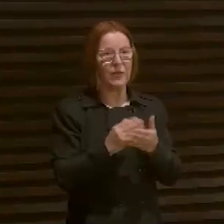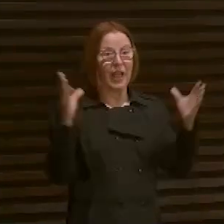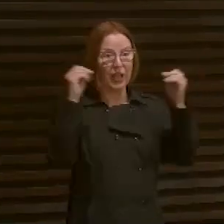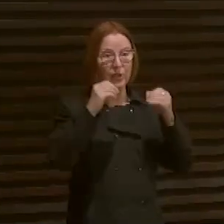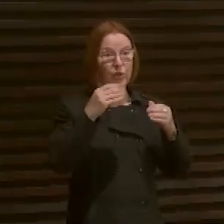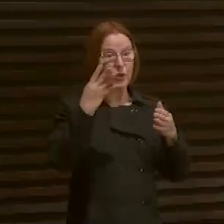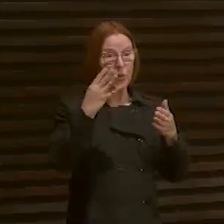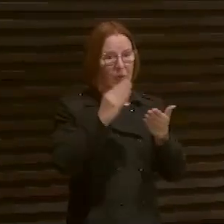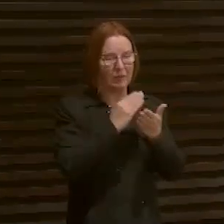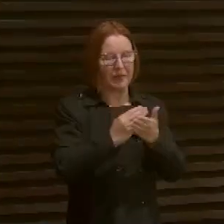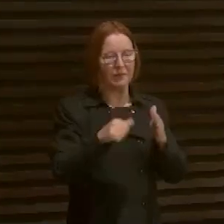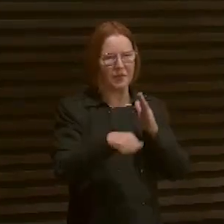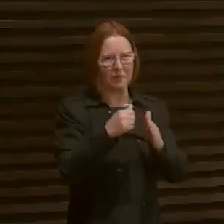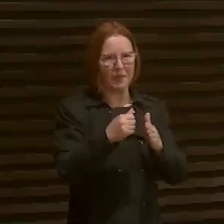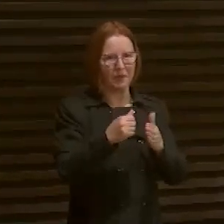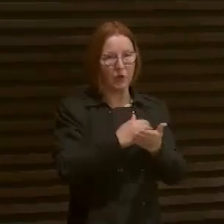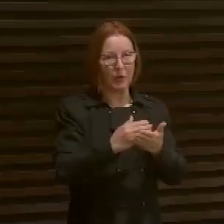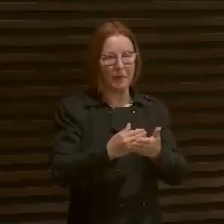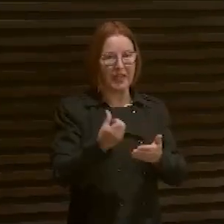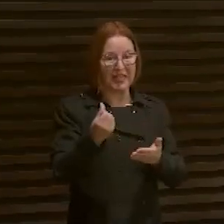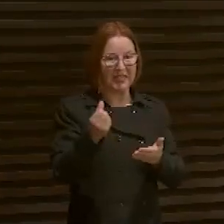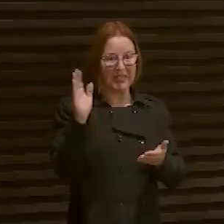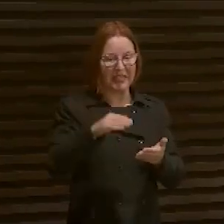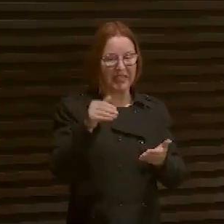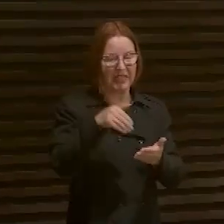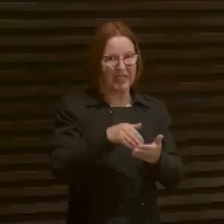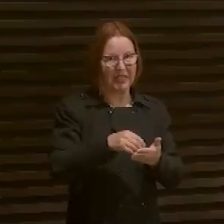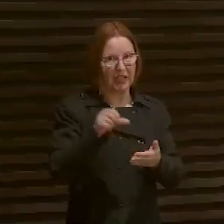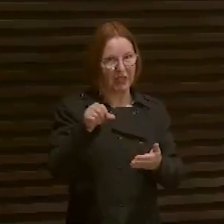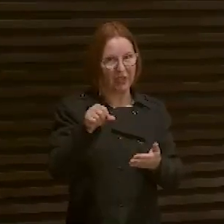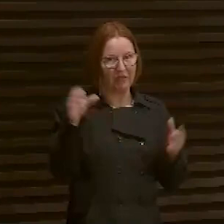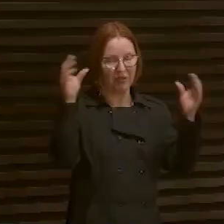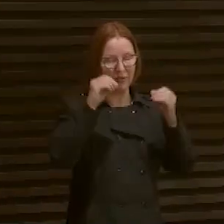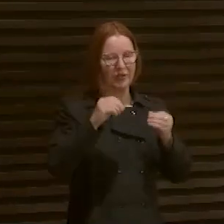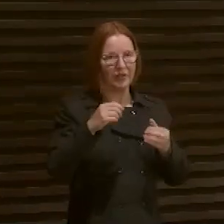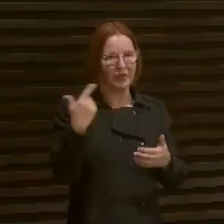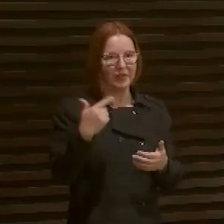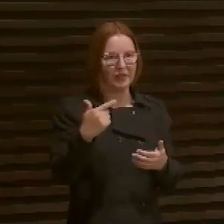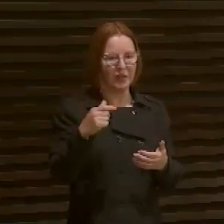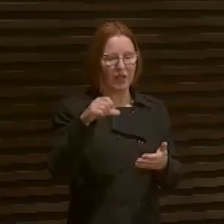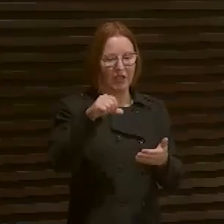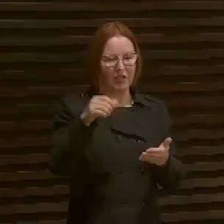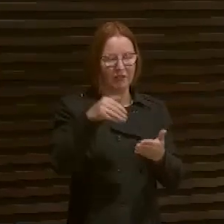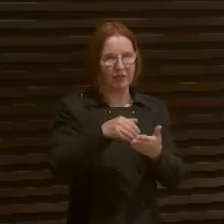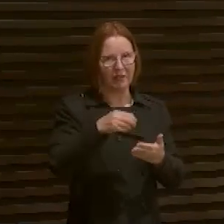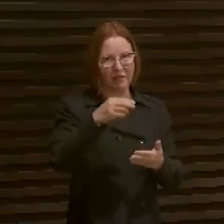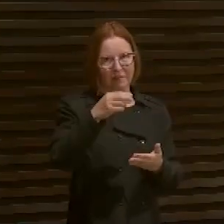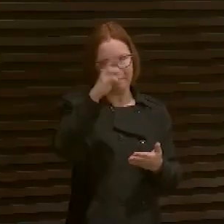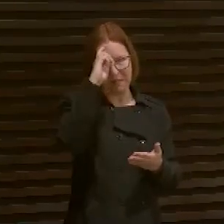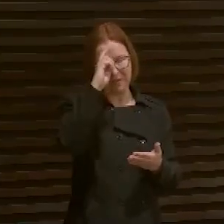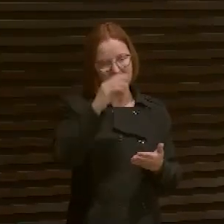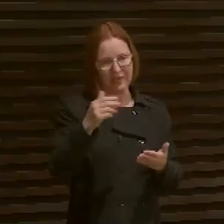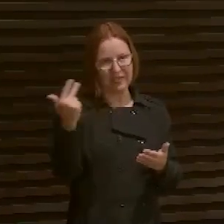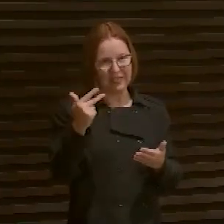A primeira vigília, 6 da tarde até 9 da noite. Segunda vigília, das 9 à meia-noite. Terceira